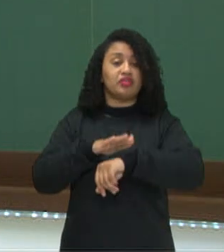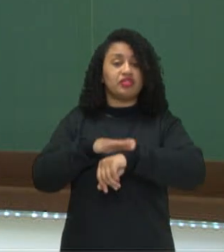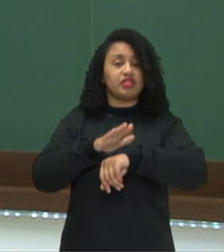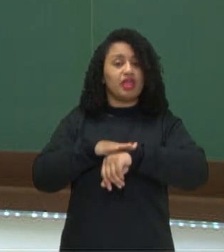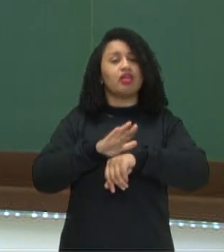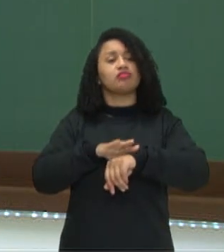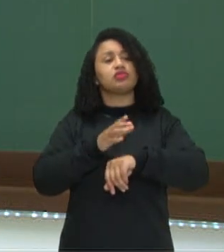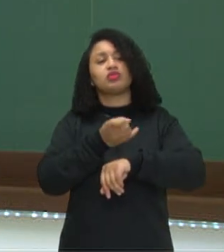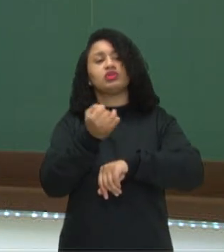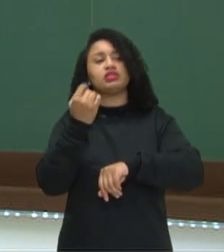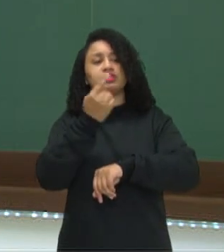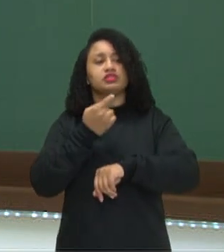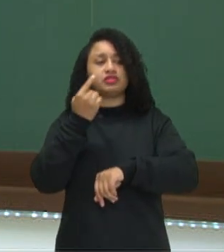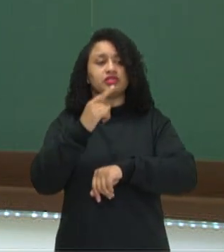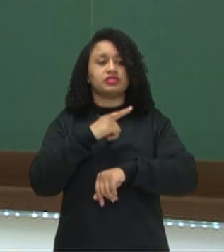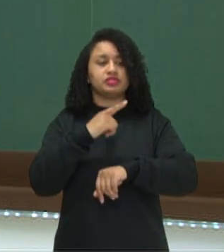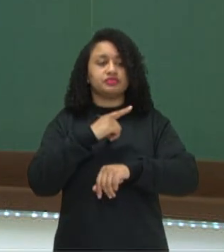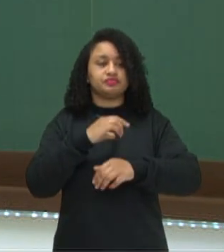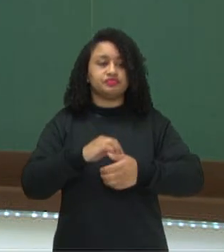decorrido em horas, né?